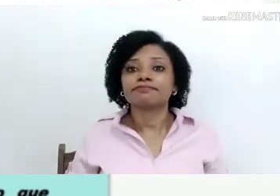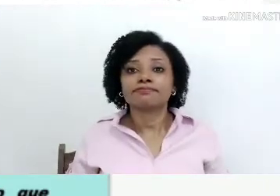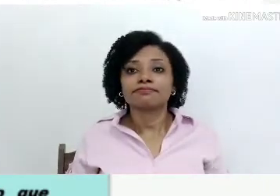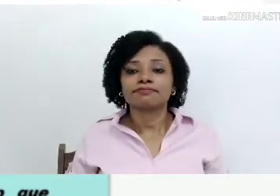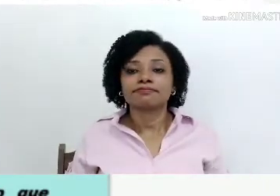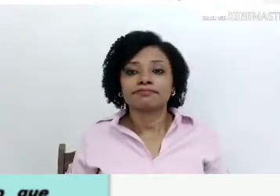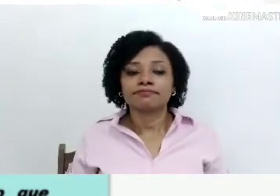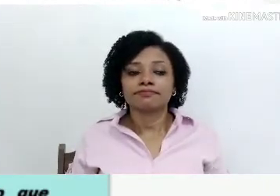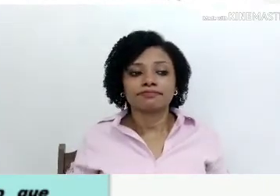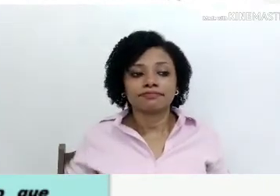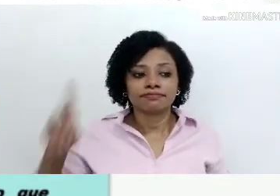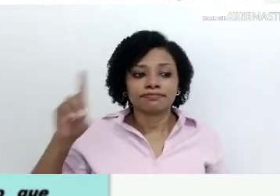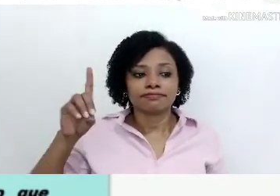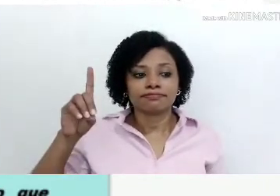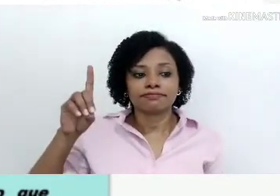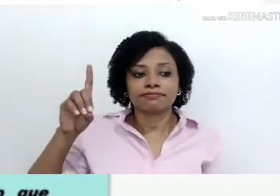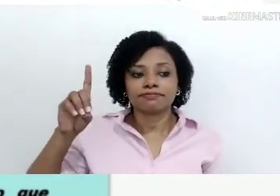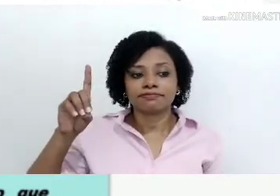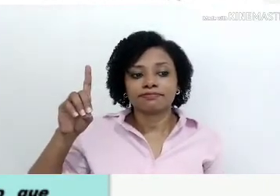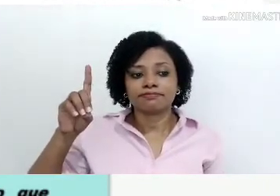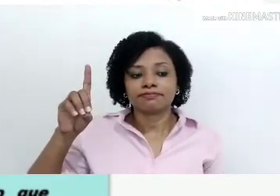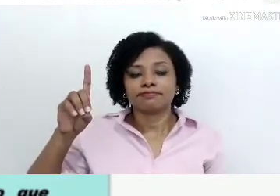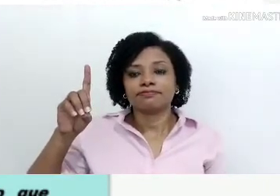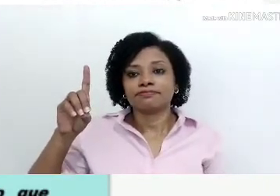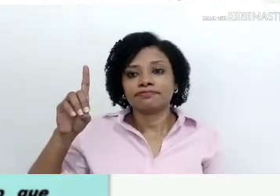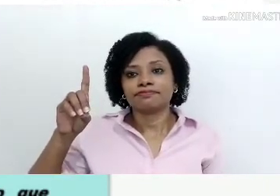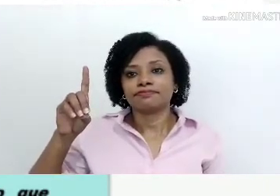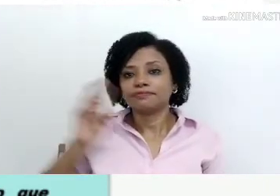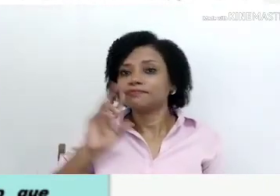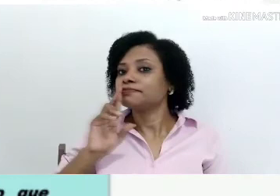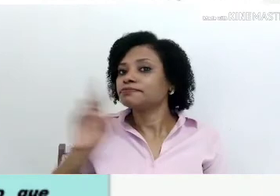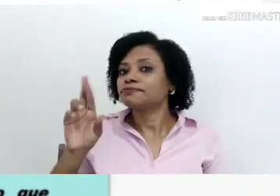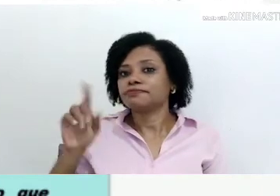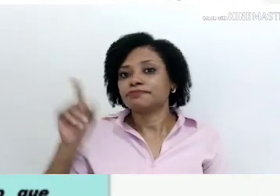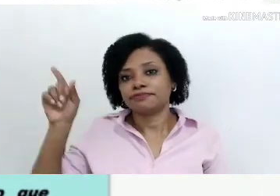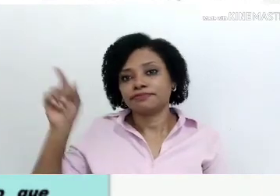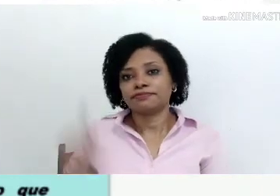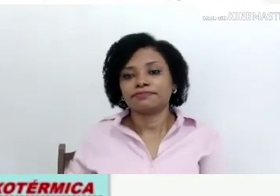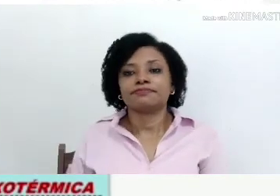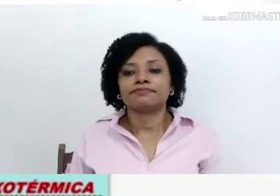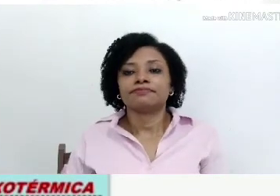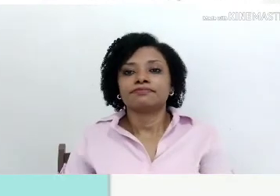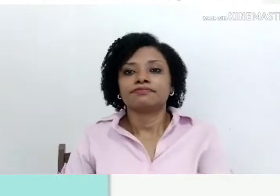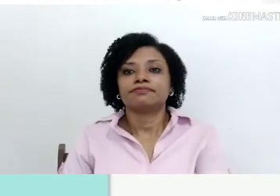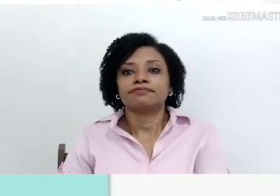D, né? Negativo, exotérmico e liberando calor.